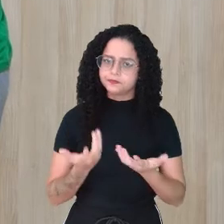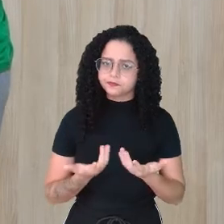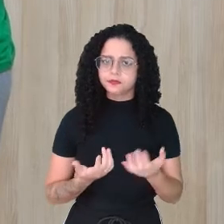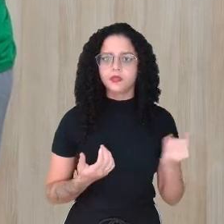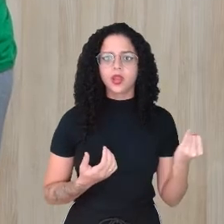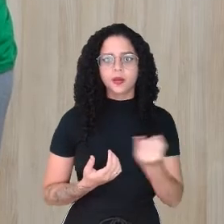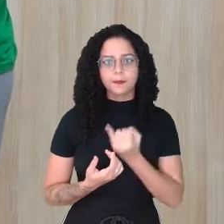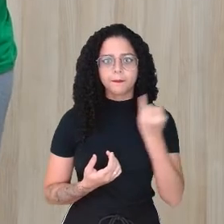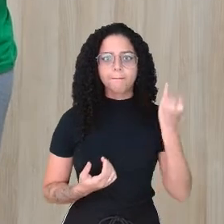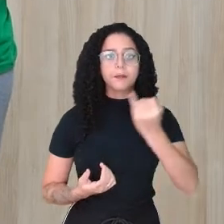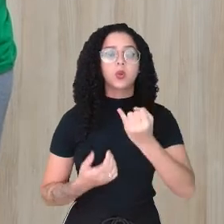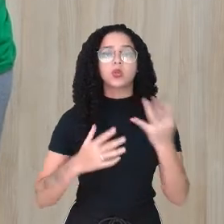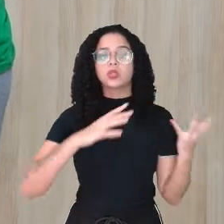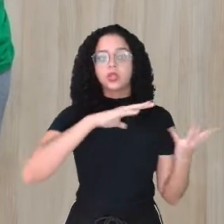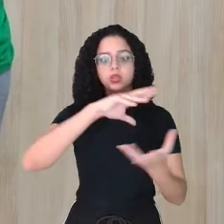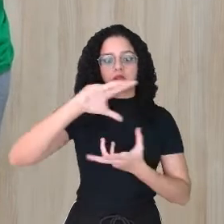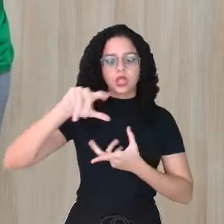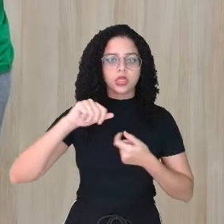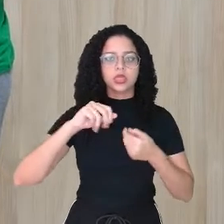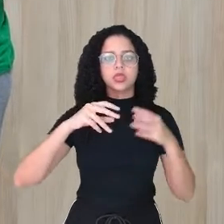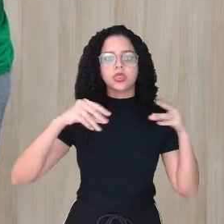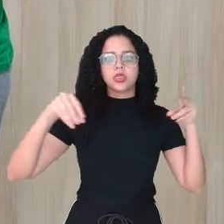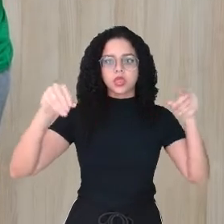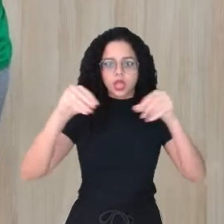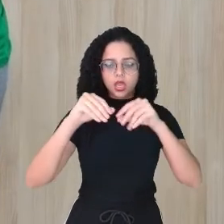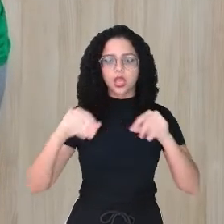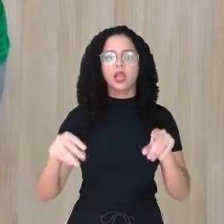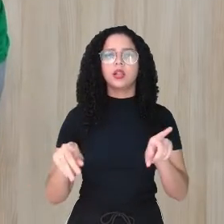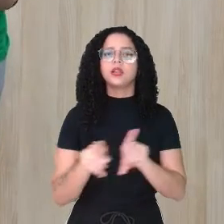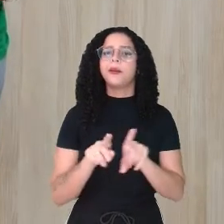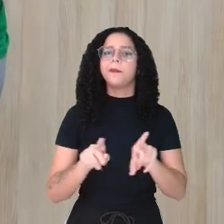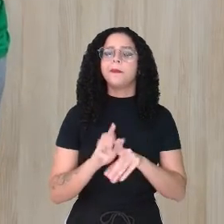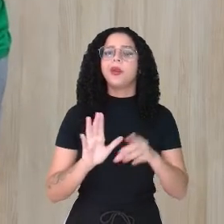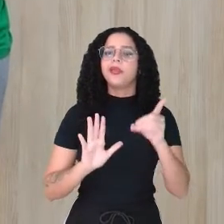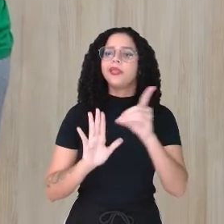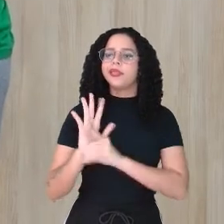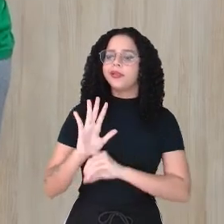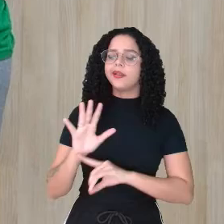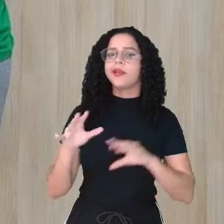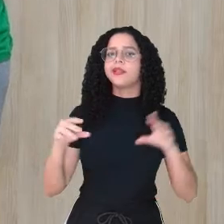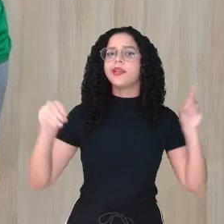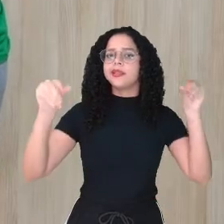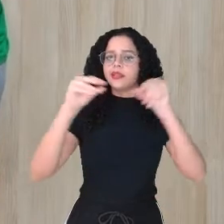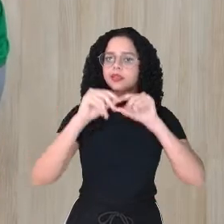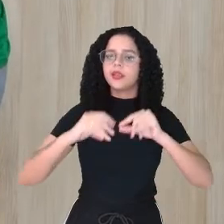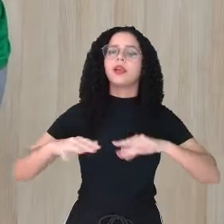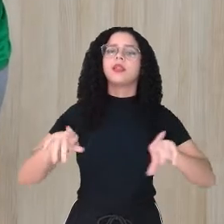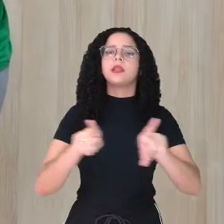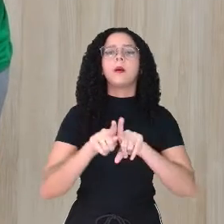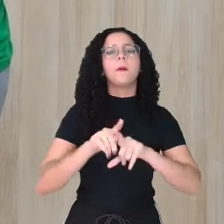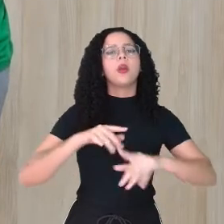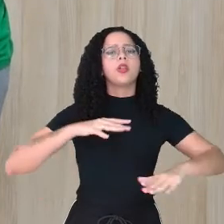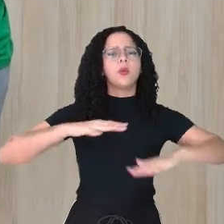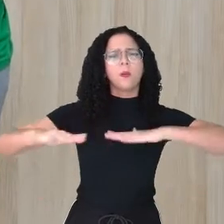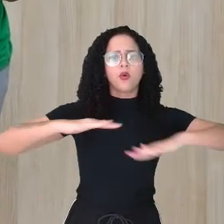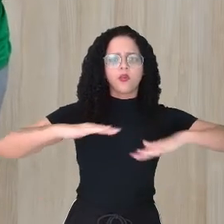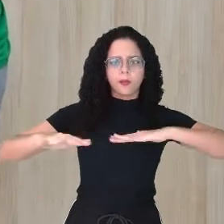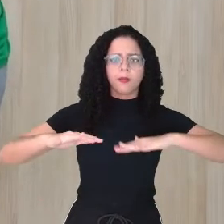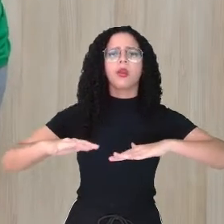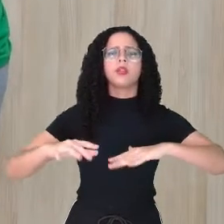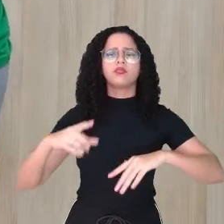da terra, né? A gente já falou do direito à terra, já falamos dos movimentos, né,